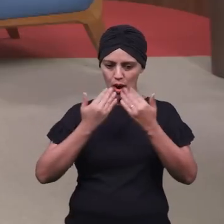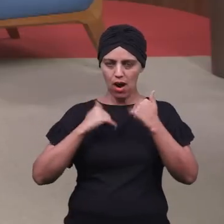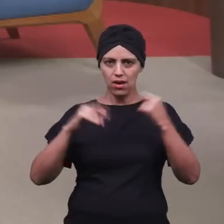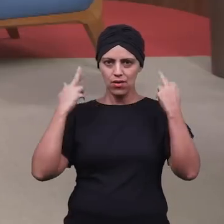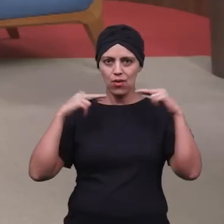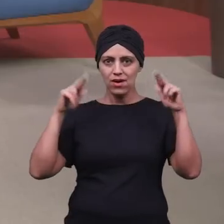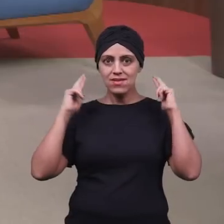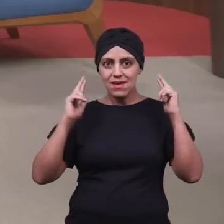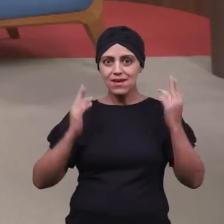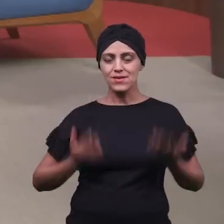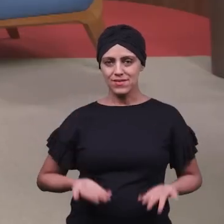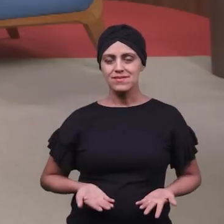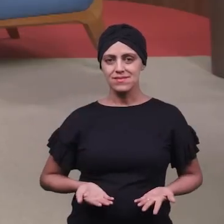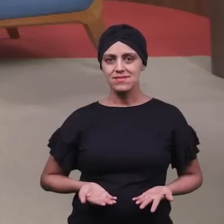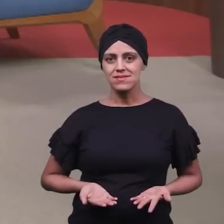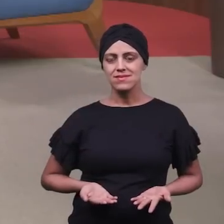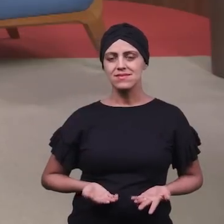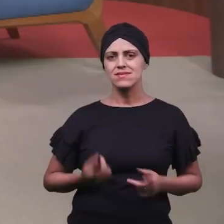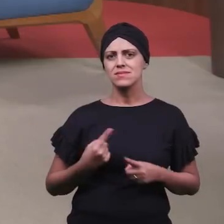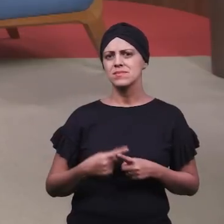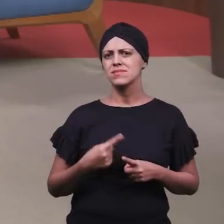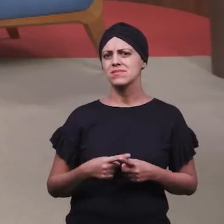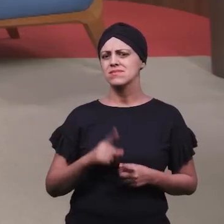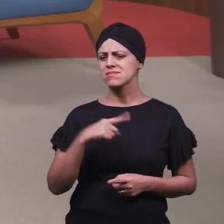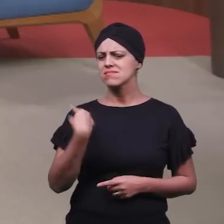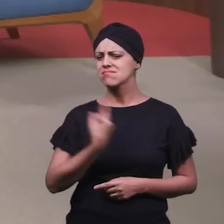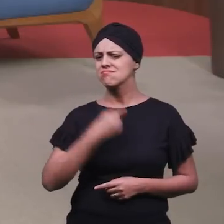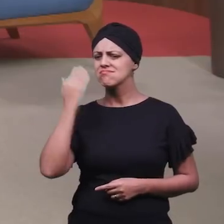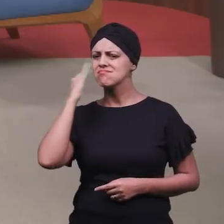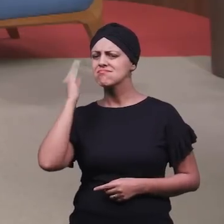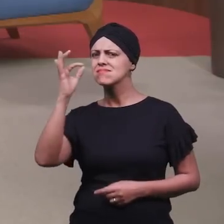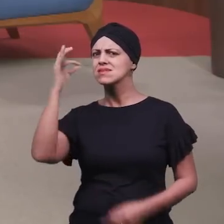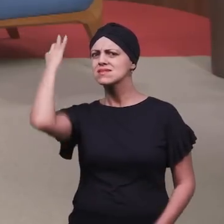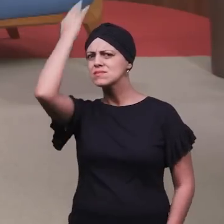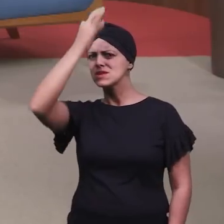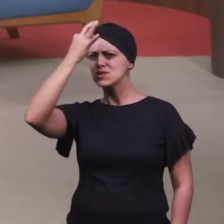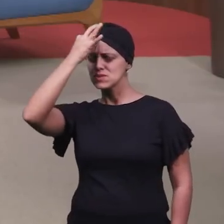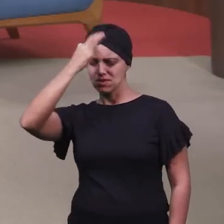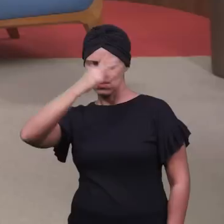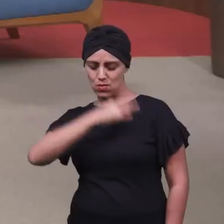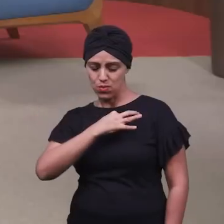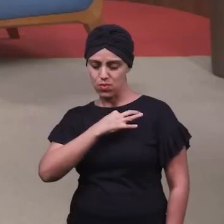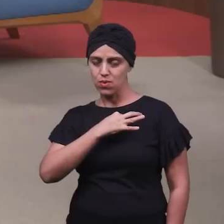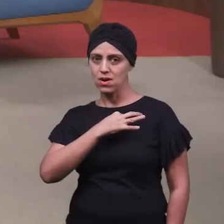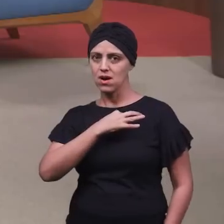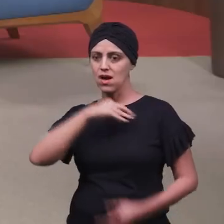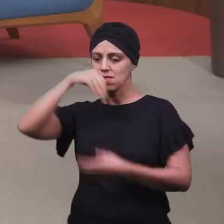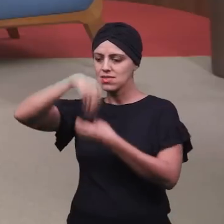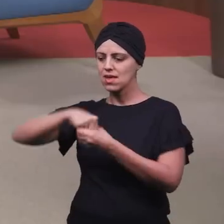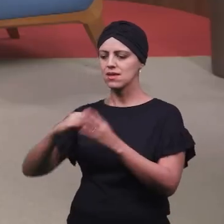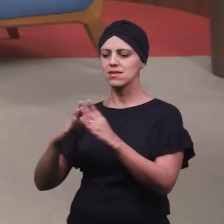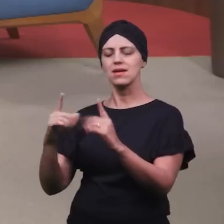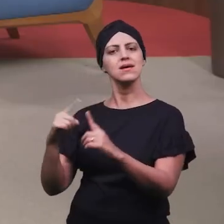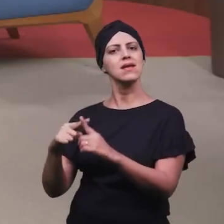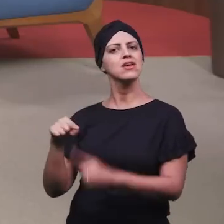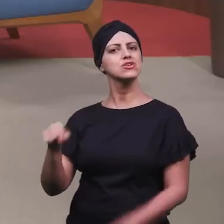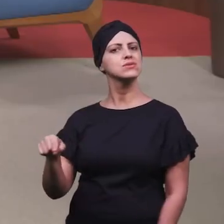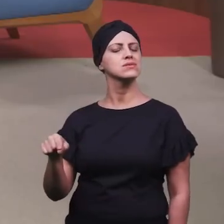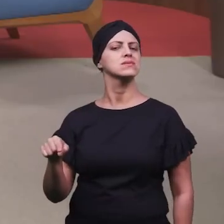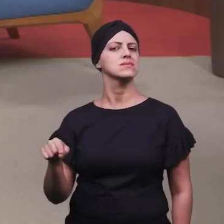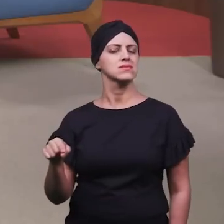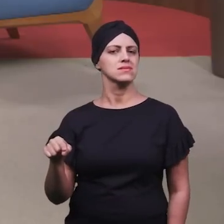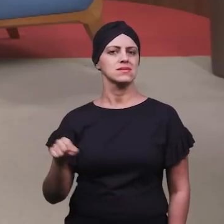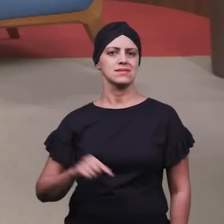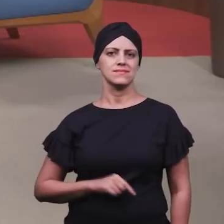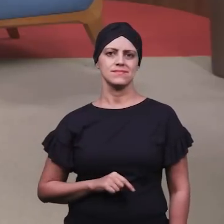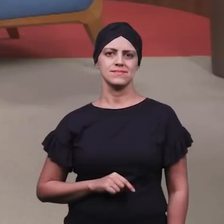para nós, nós temos a experiência de entender que a ação do Espírito Santo na nossa vida é para o corpo.